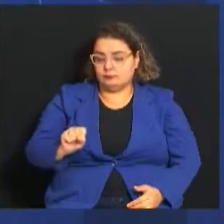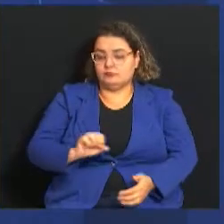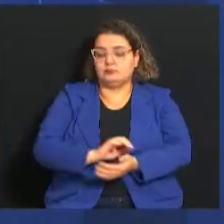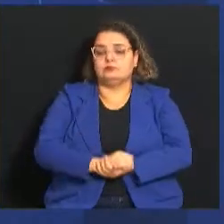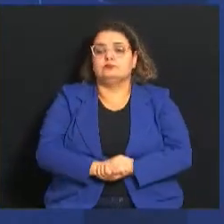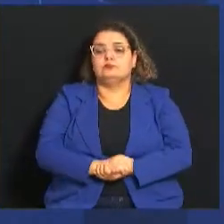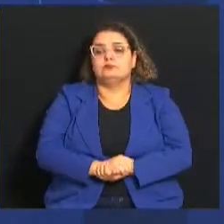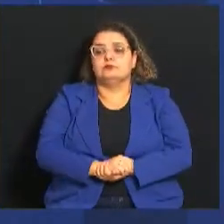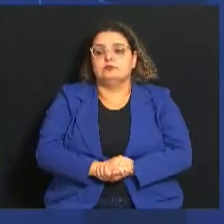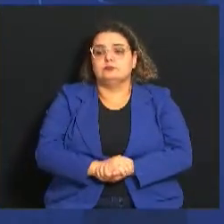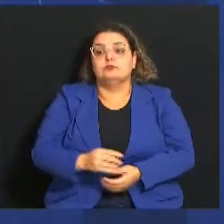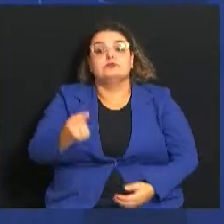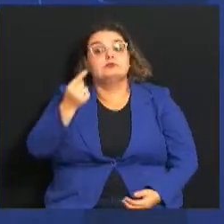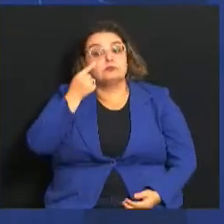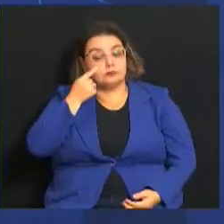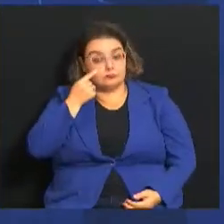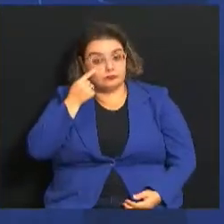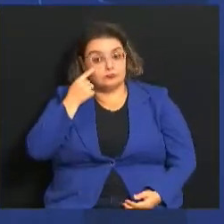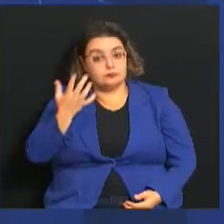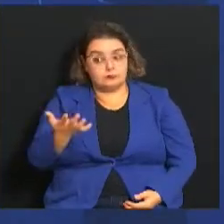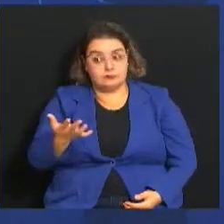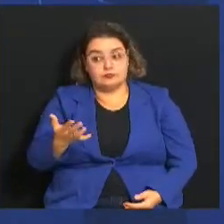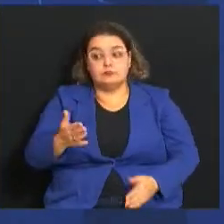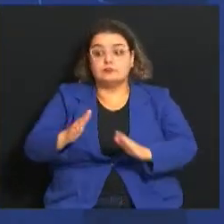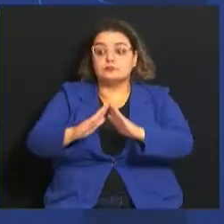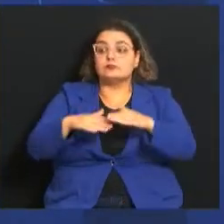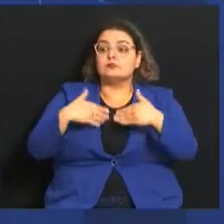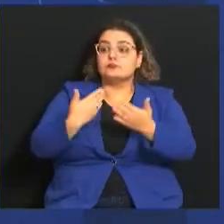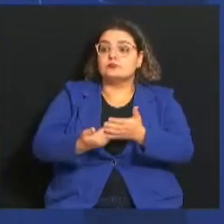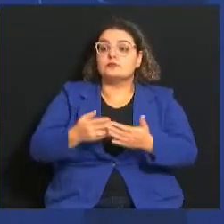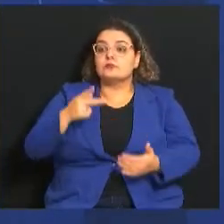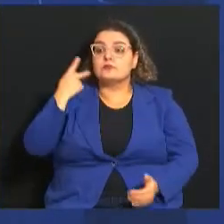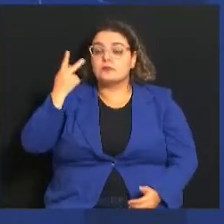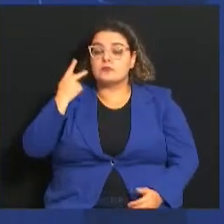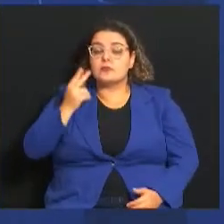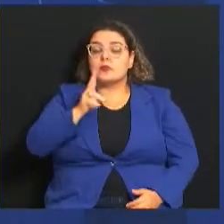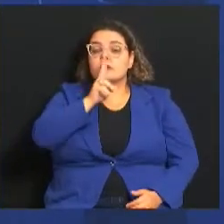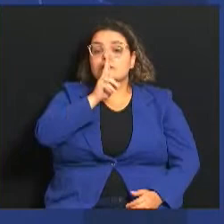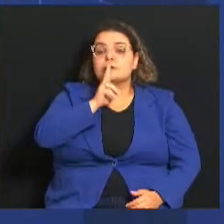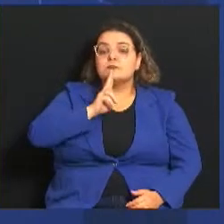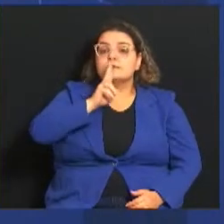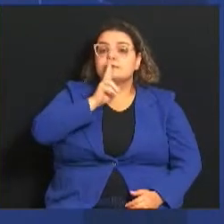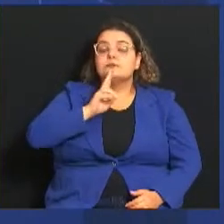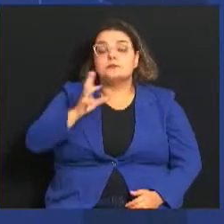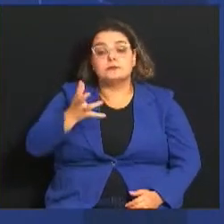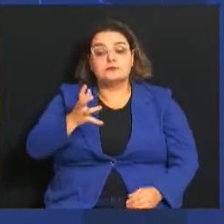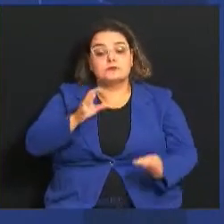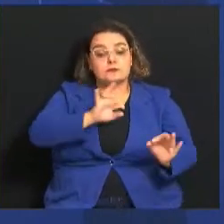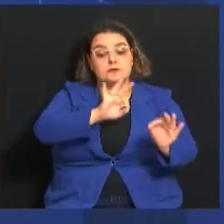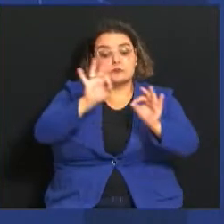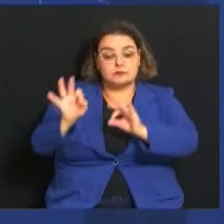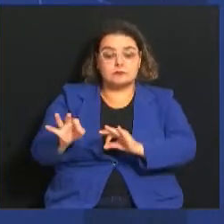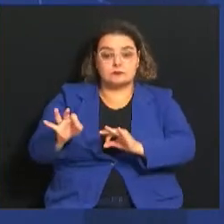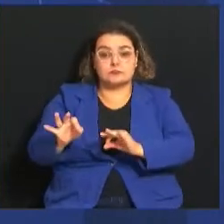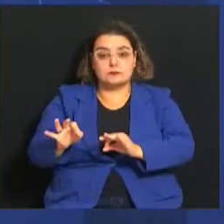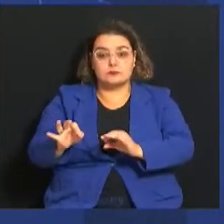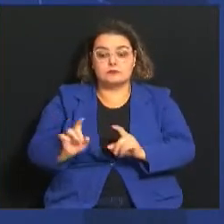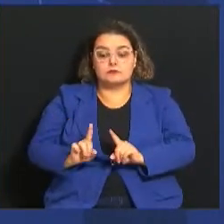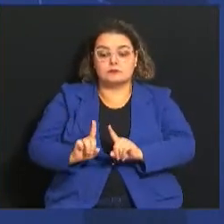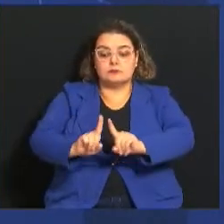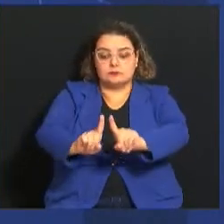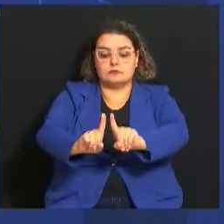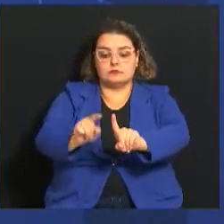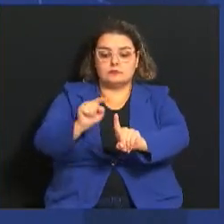E olha só, por meio de requerimento, o vereador Nelson Osseri quer acompanhantes para crianças autistas